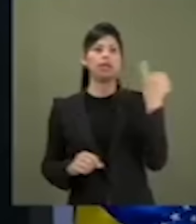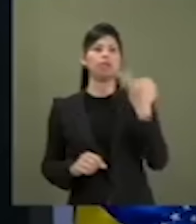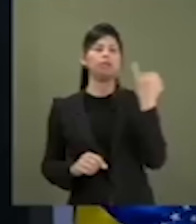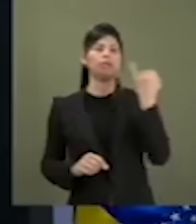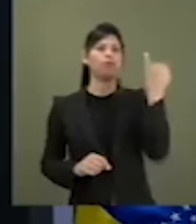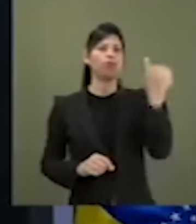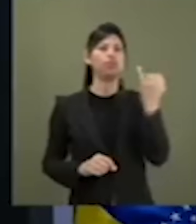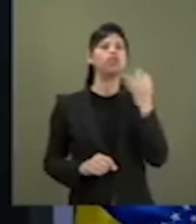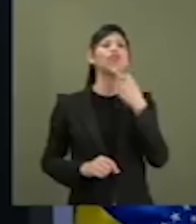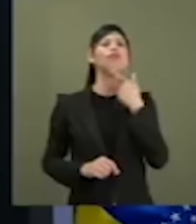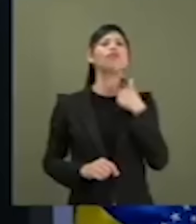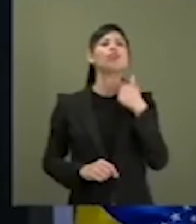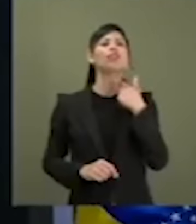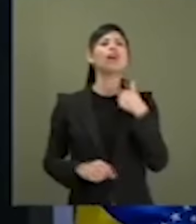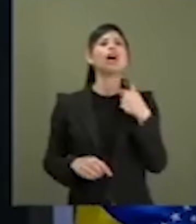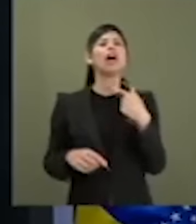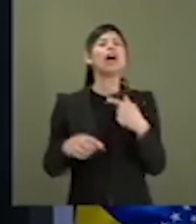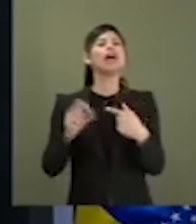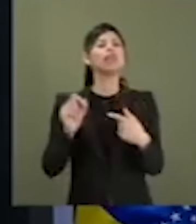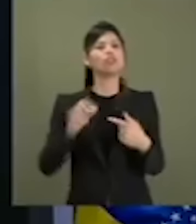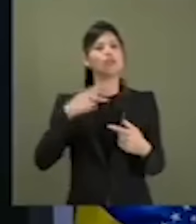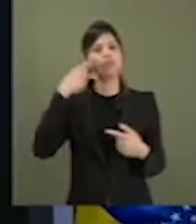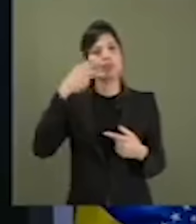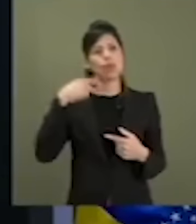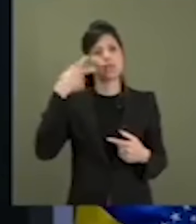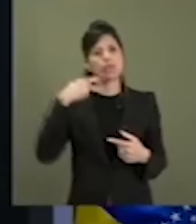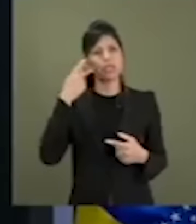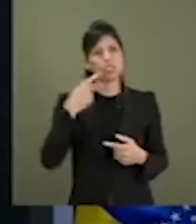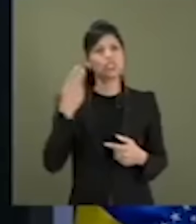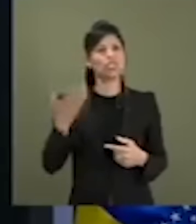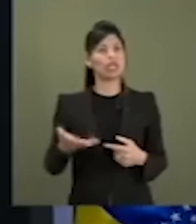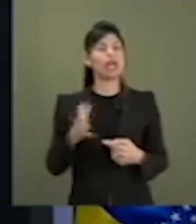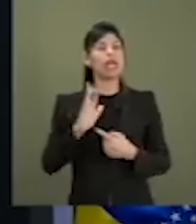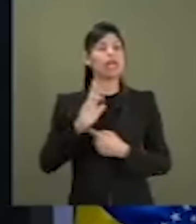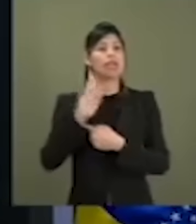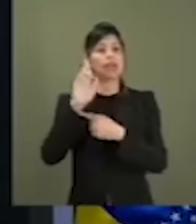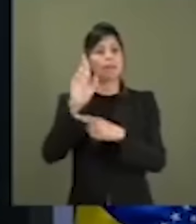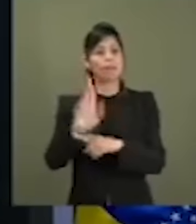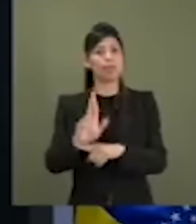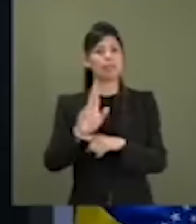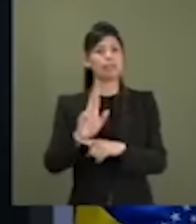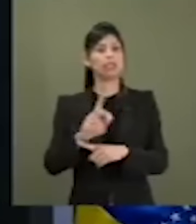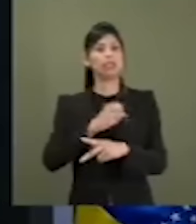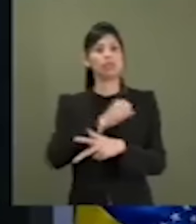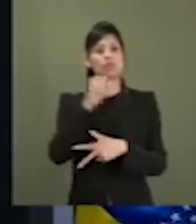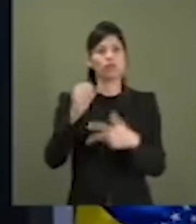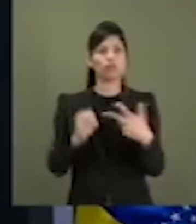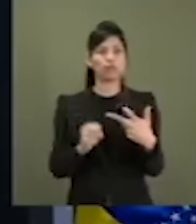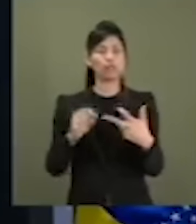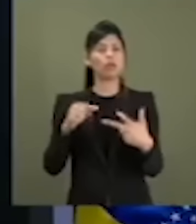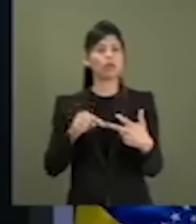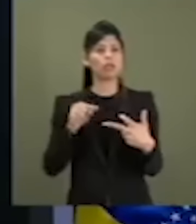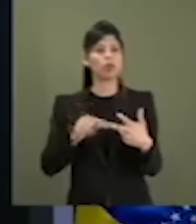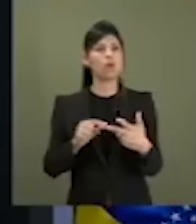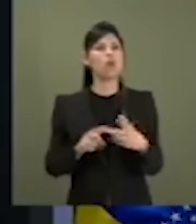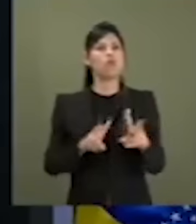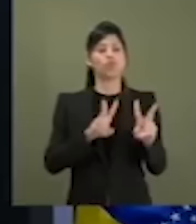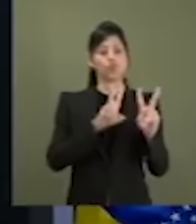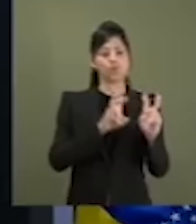que está representada nas decisões do parlamento brasileiro. Veja que na pauta das drogas, nós nos movimentamos